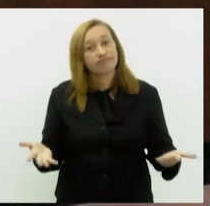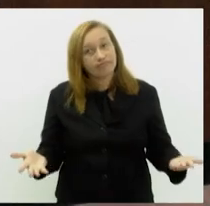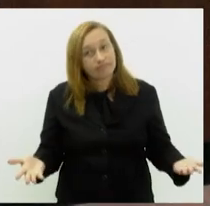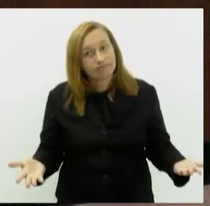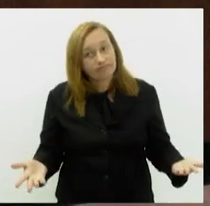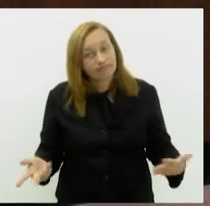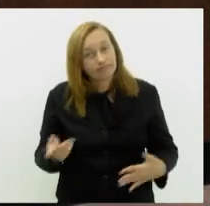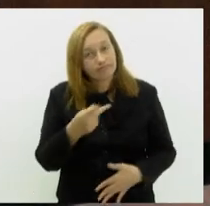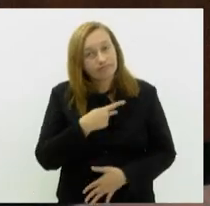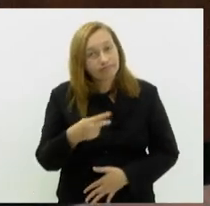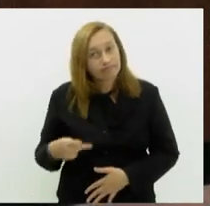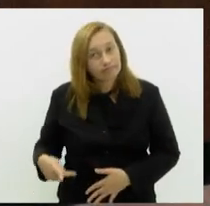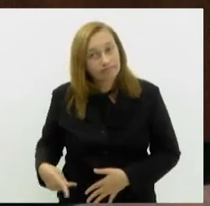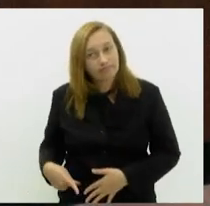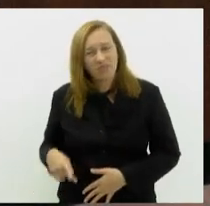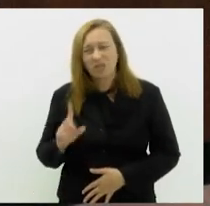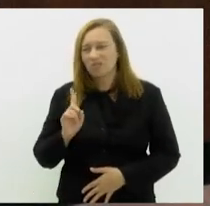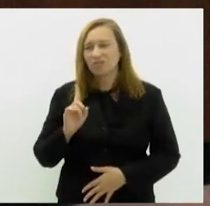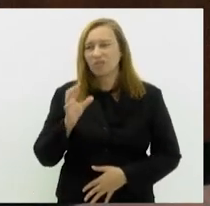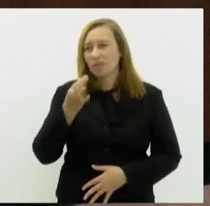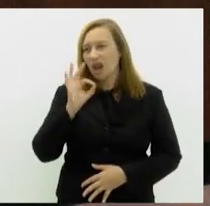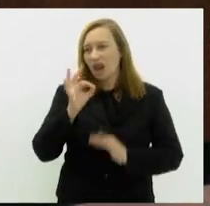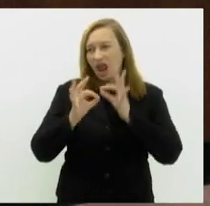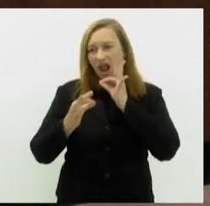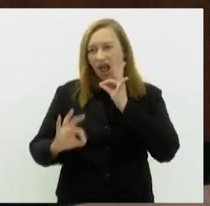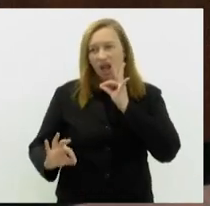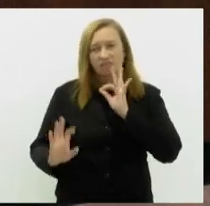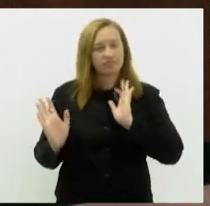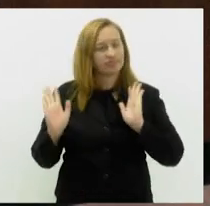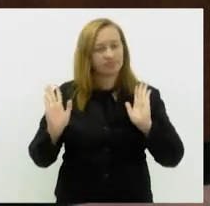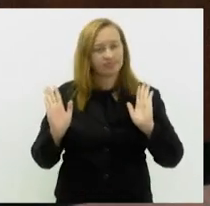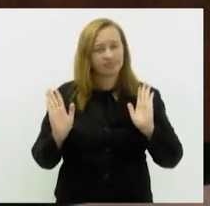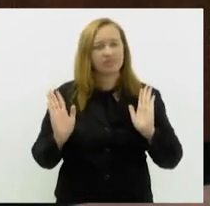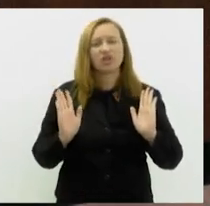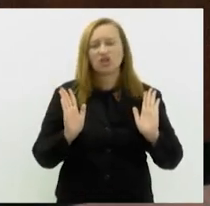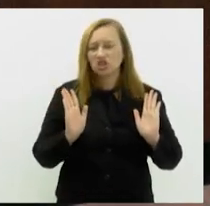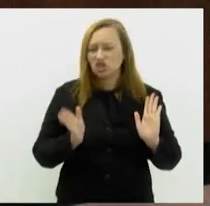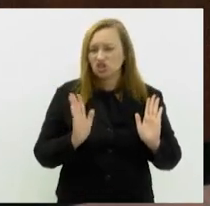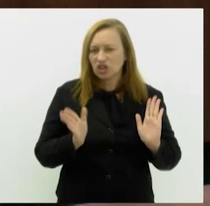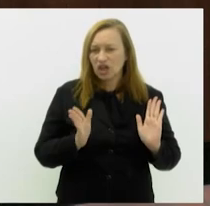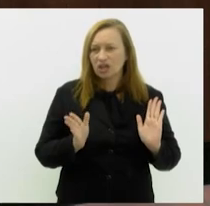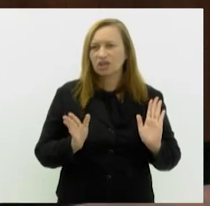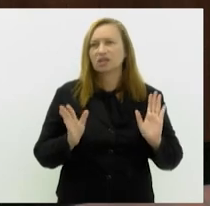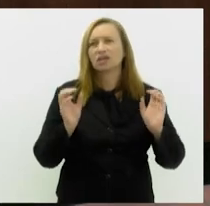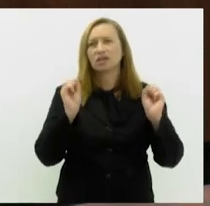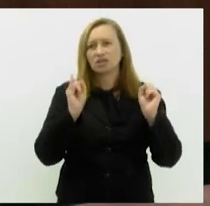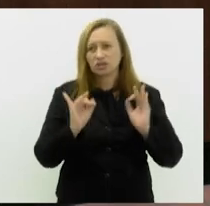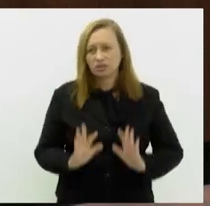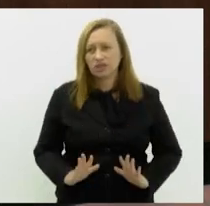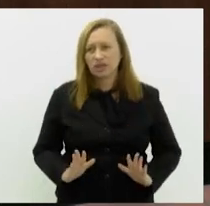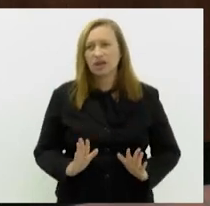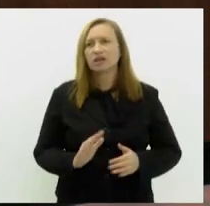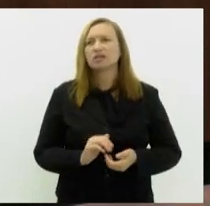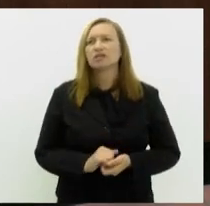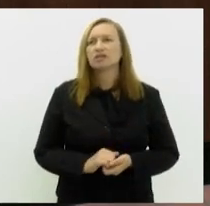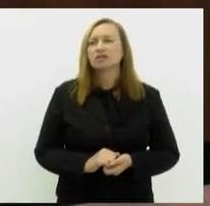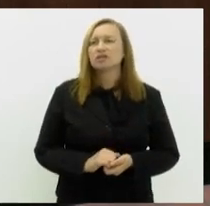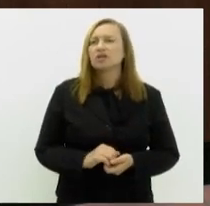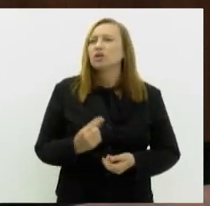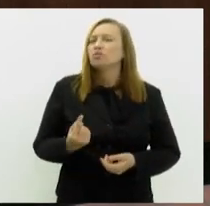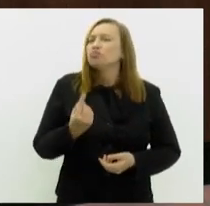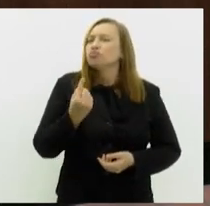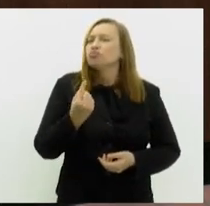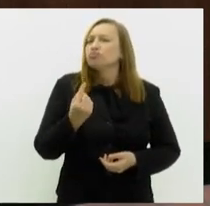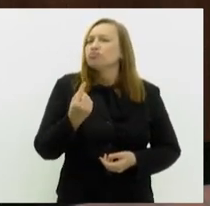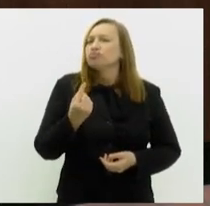Senhor presidente, eu não vou me alongar nesse assunto, que já está mais do que esgotado. A única